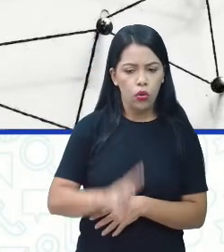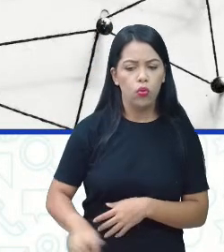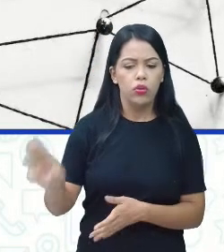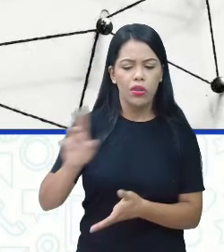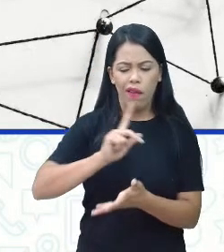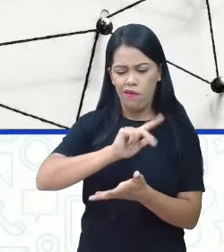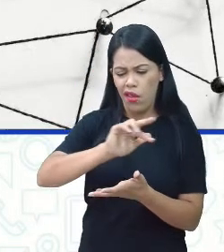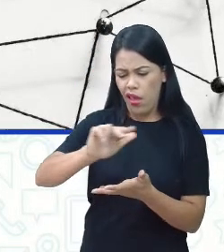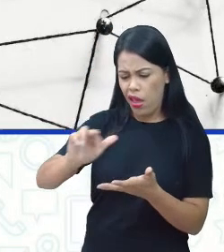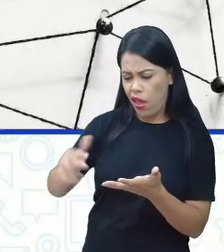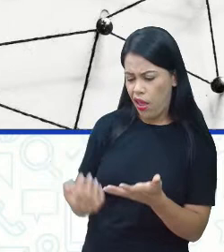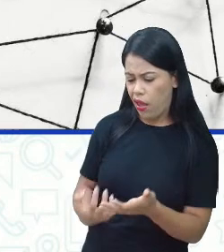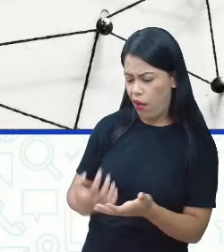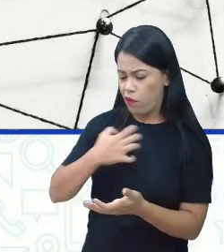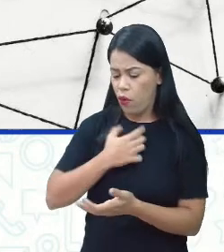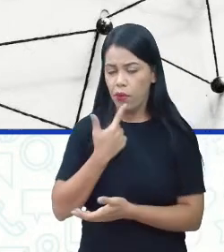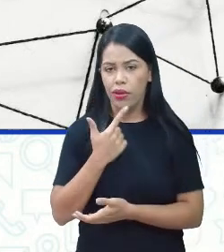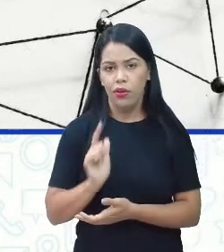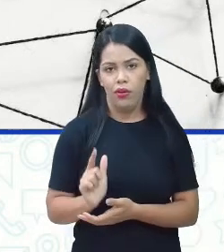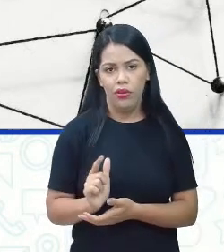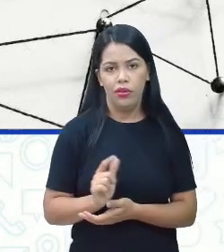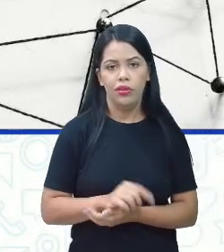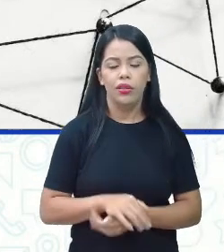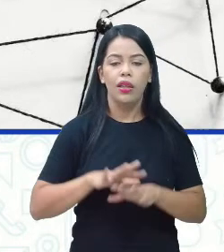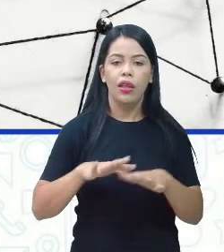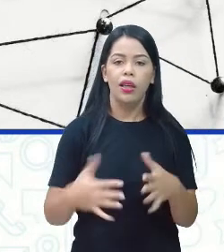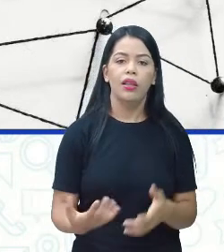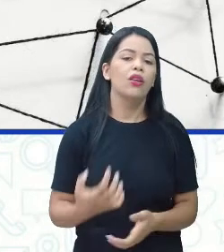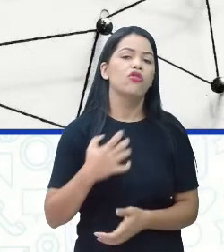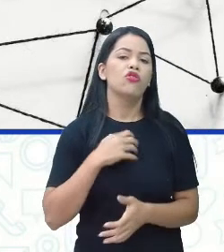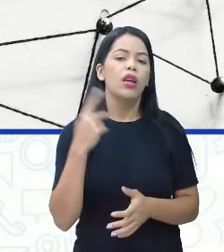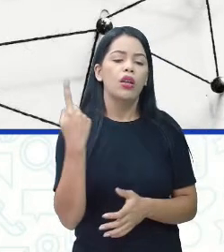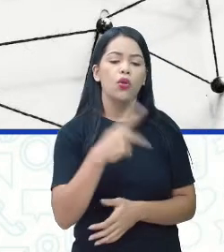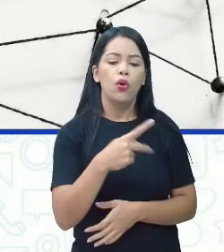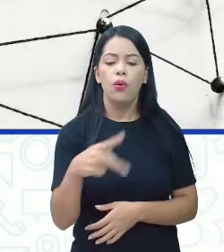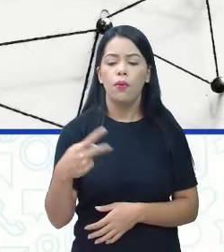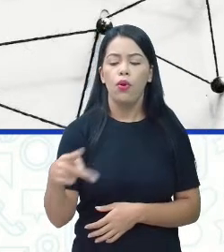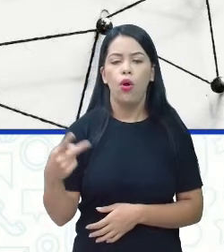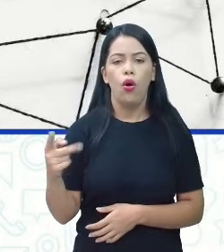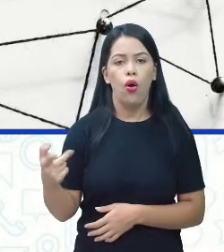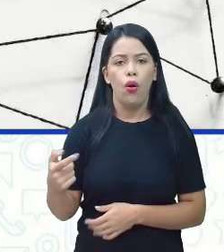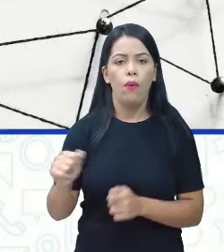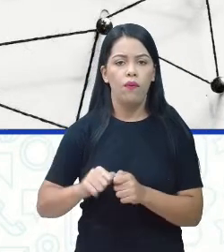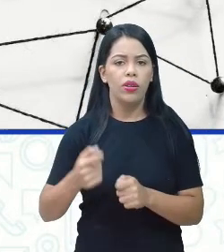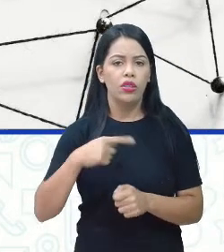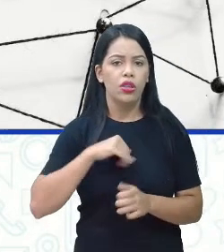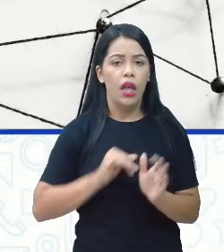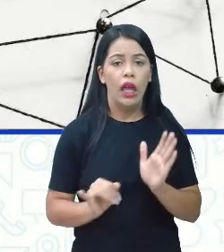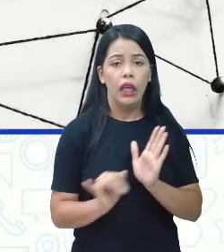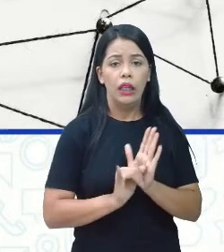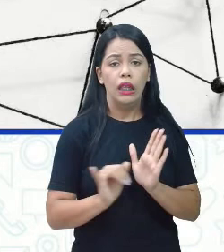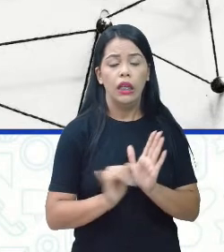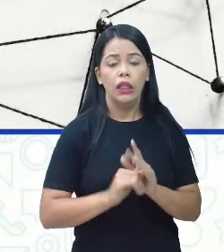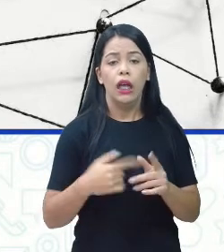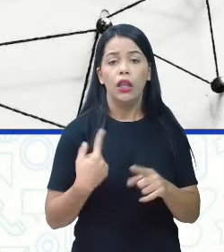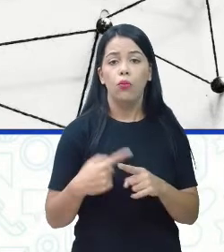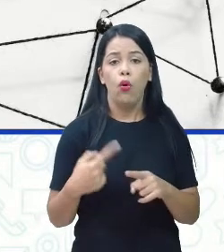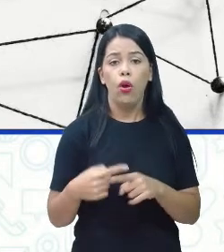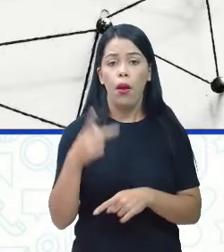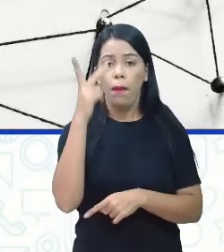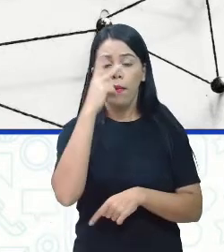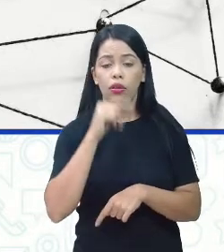variadas formas de linguagem, tá? E é o jeito de falar de cada um nos traz o quê? Identidade. Porque, ao mesmo